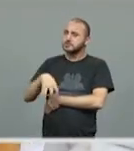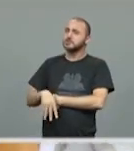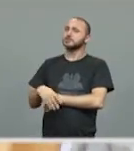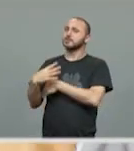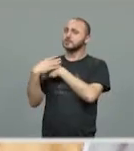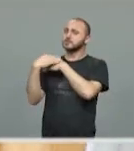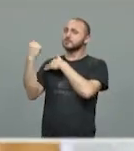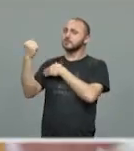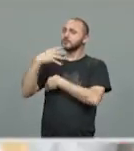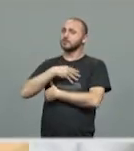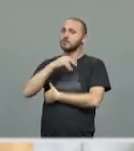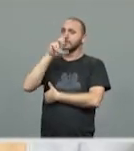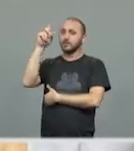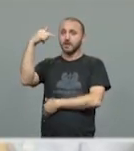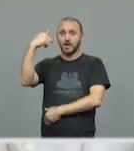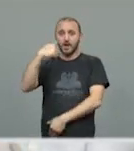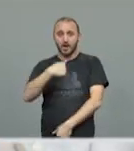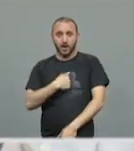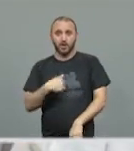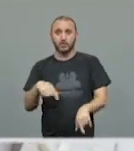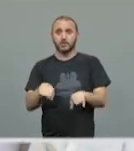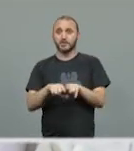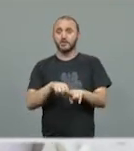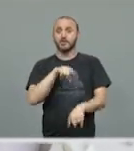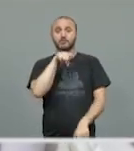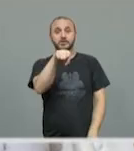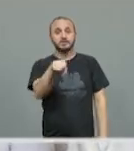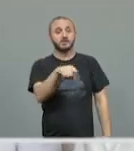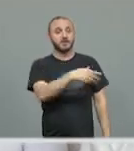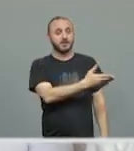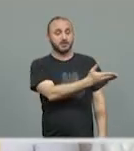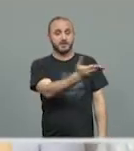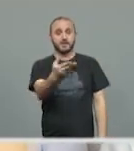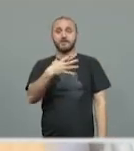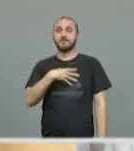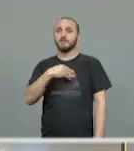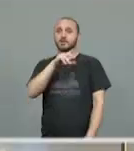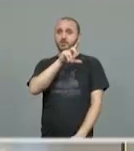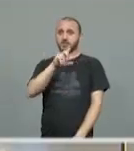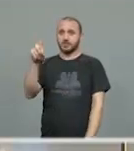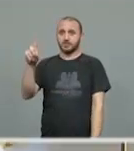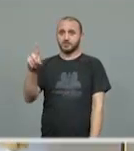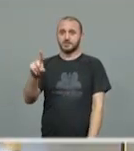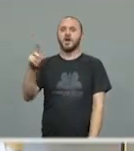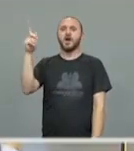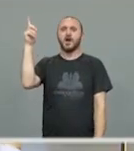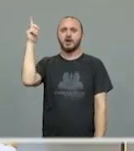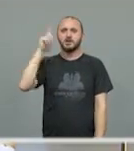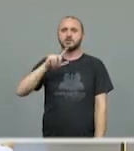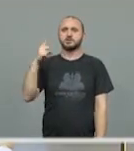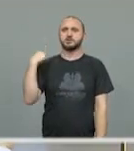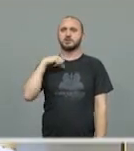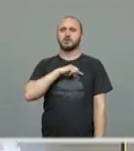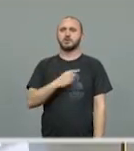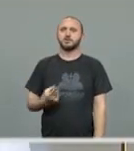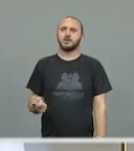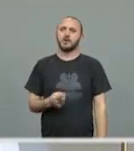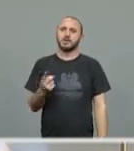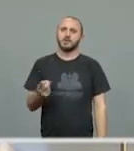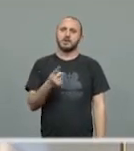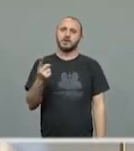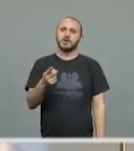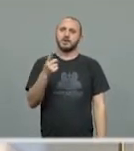e você, somos filhos de Deus. A garantia da nossa eternidade